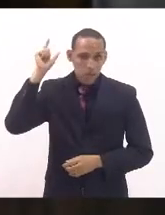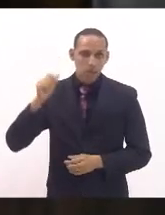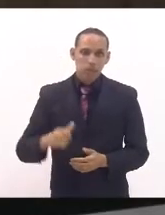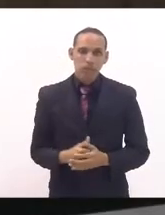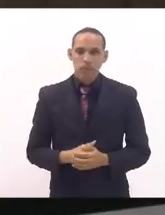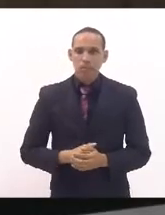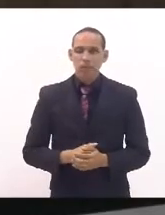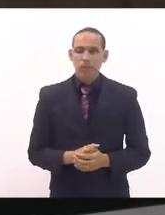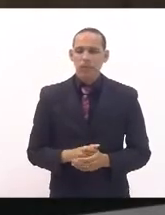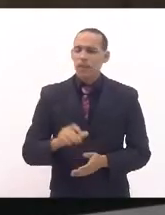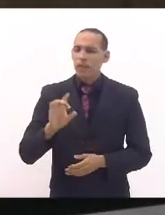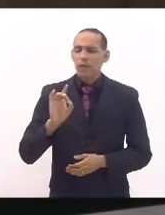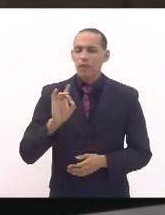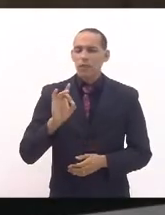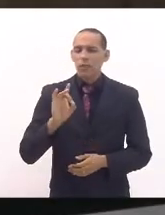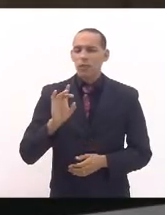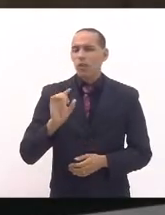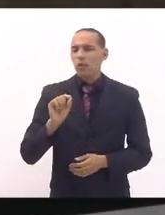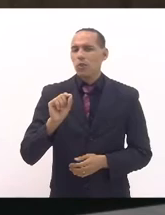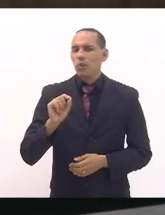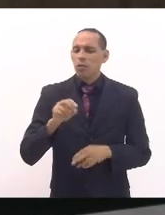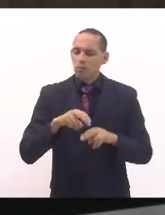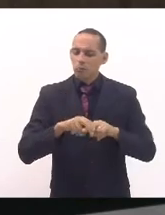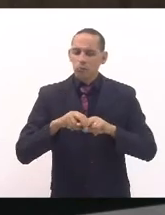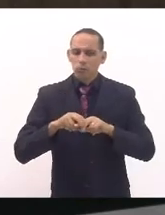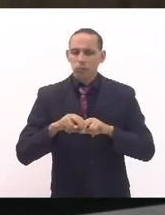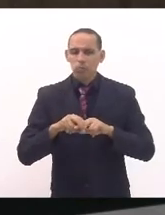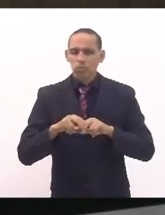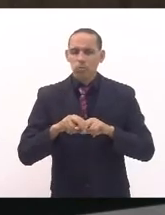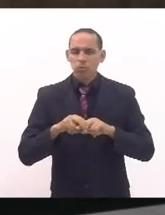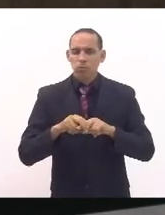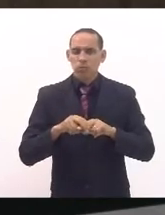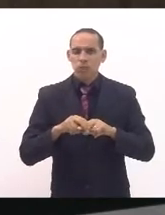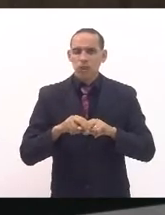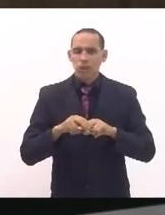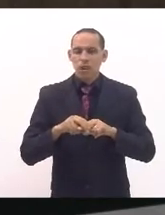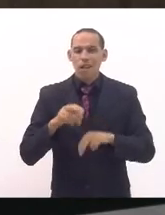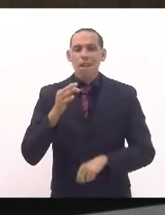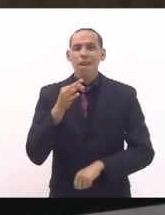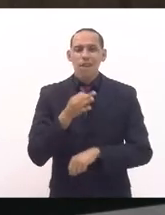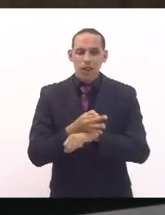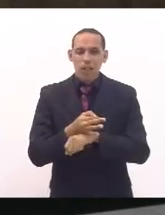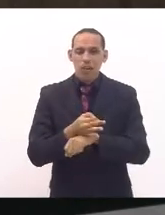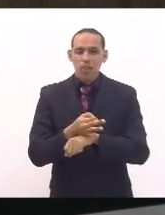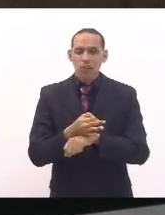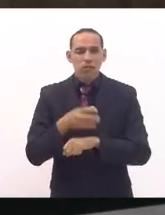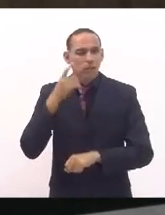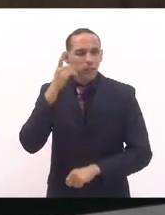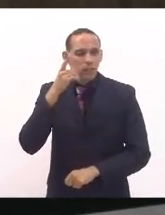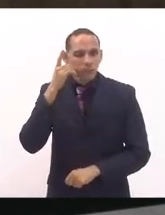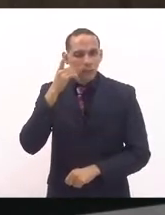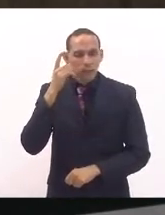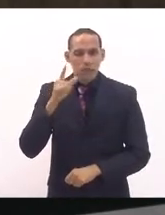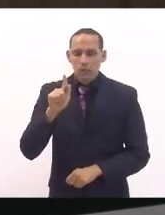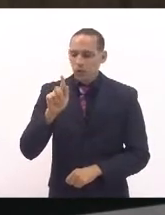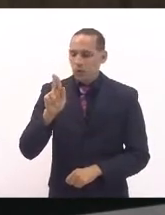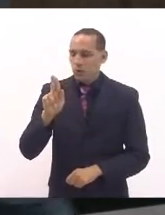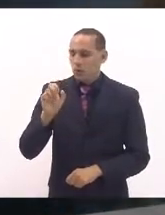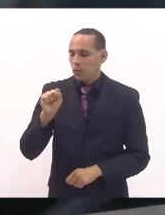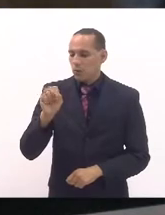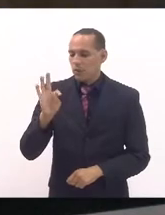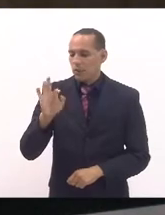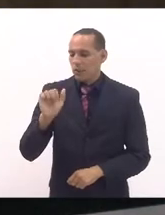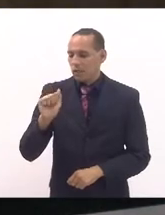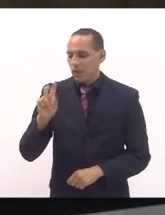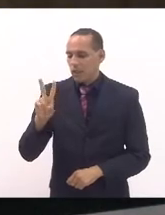É só pedir para justificar a ausência do deputado Gustavo